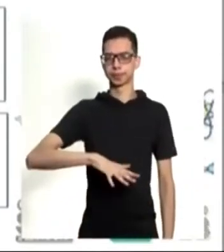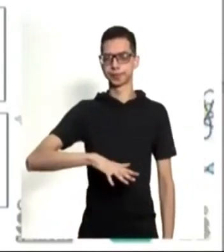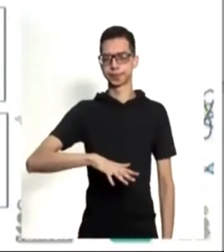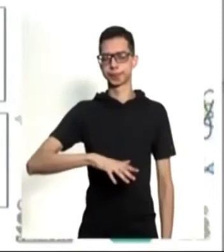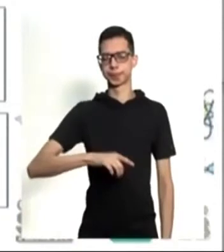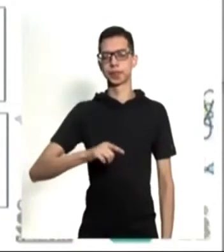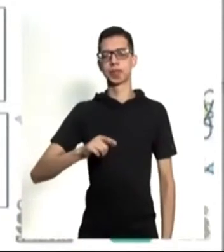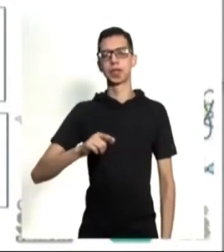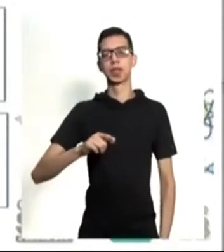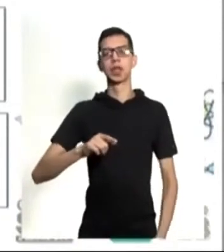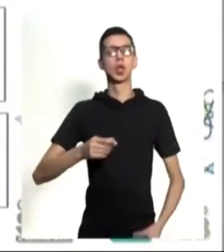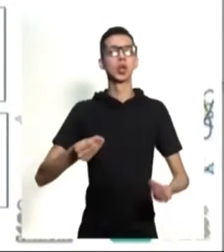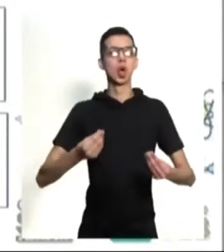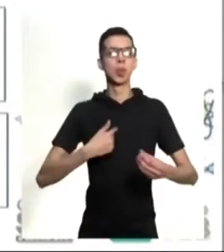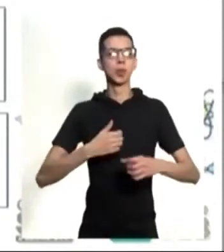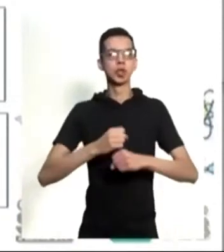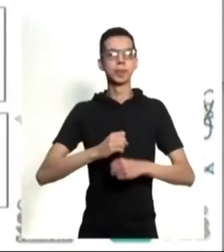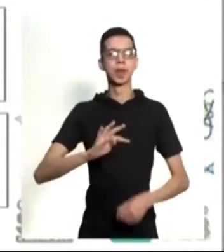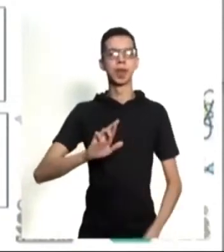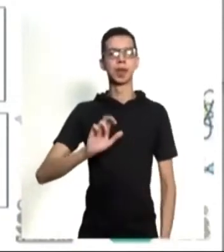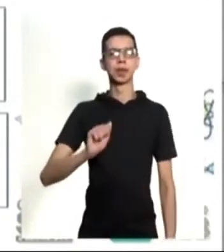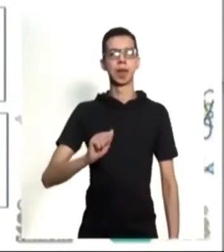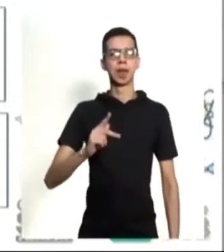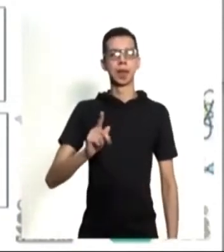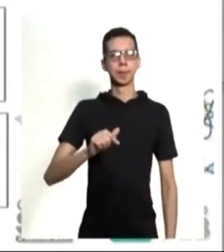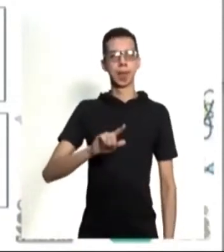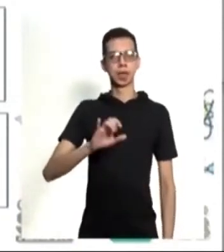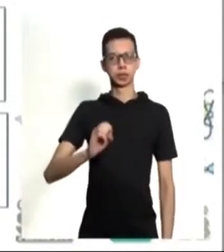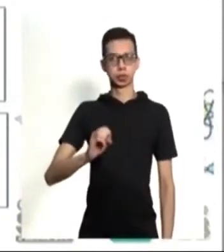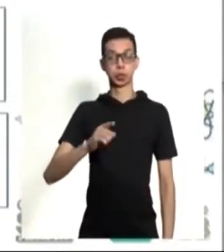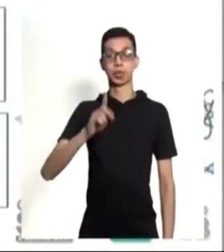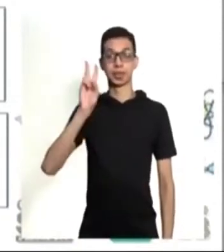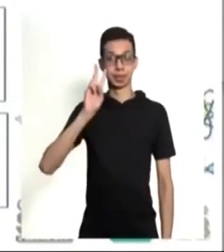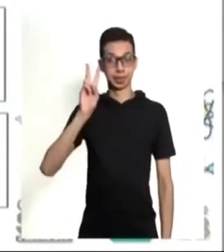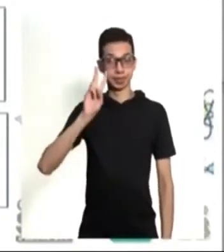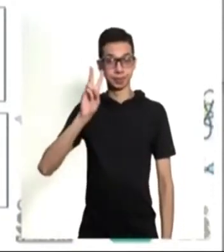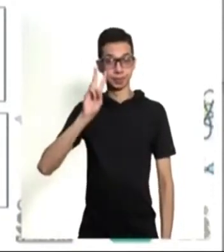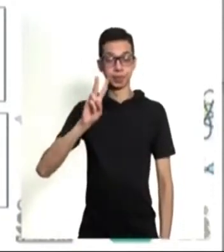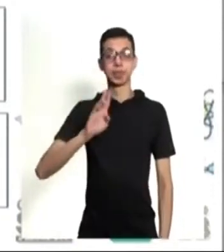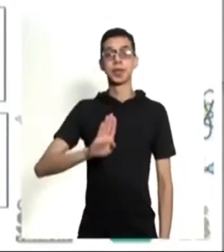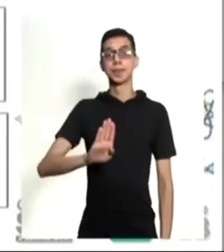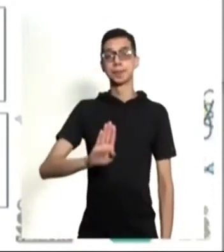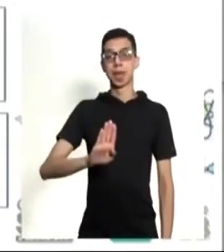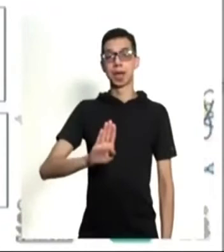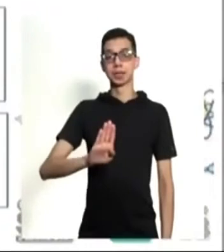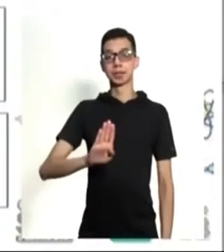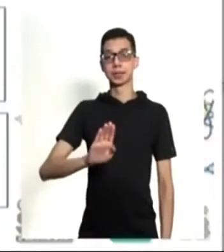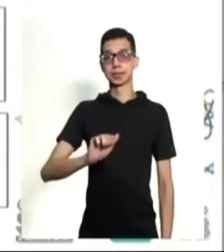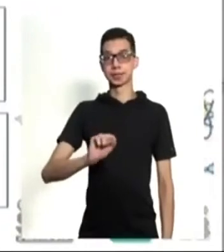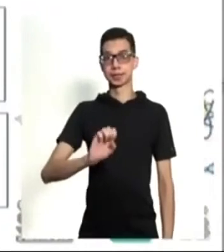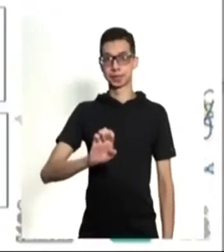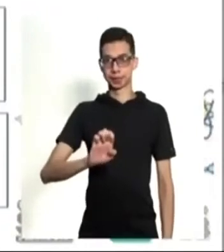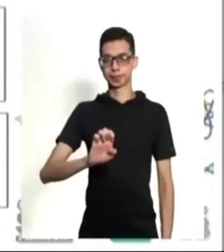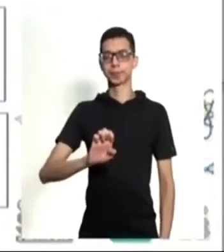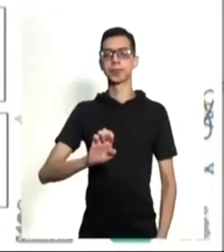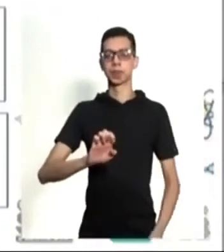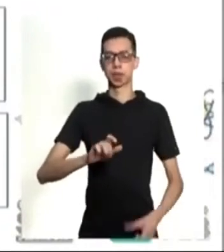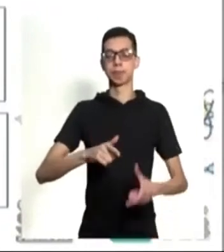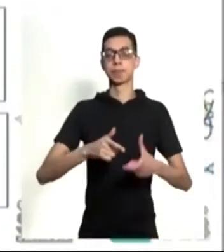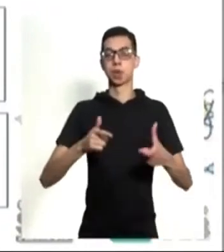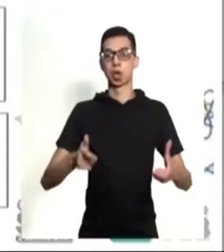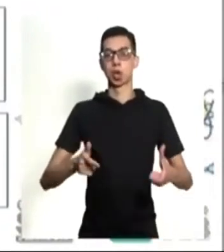para calcular a área de um trapézio? Lembra? Base maior mais base menor vezes a altura